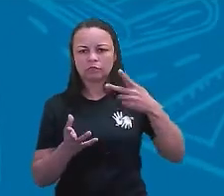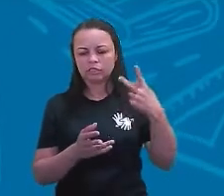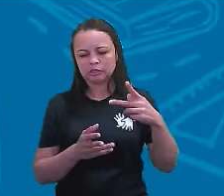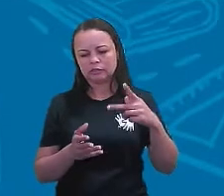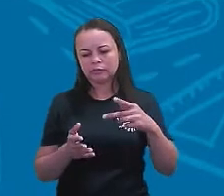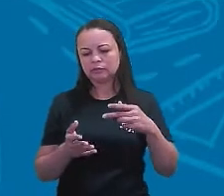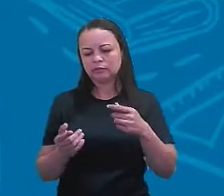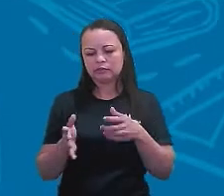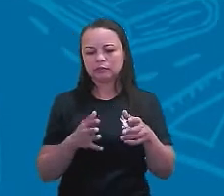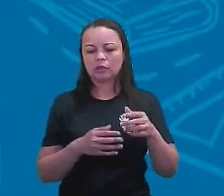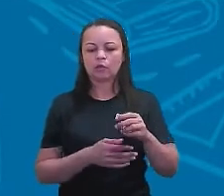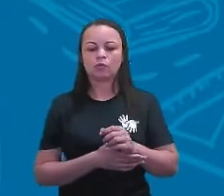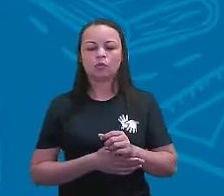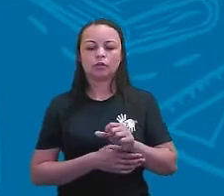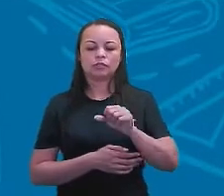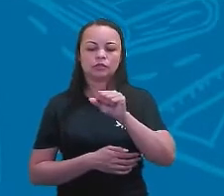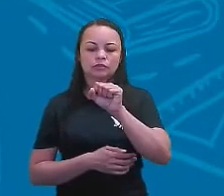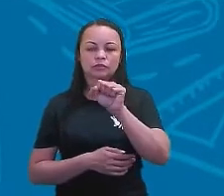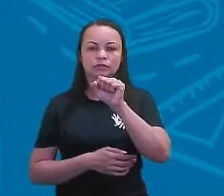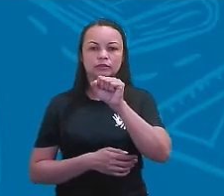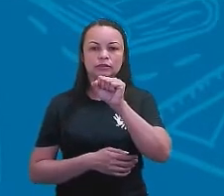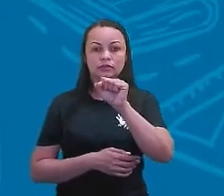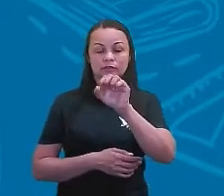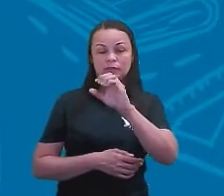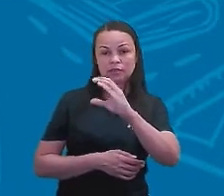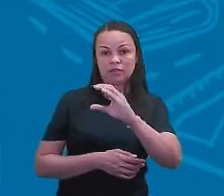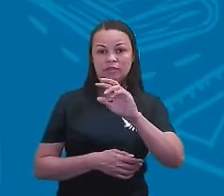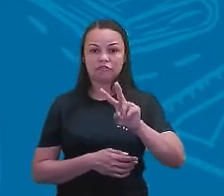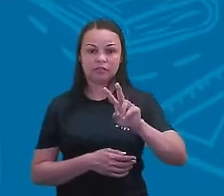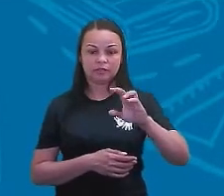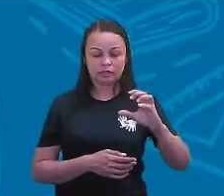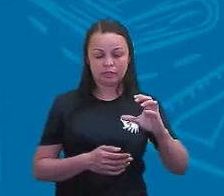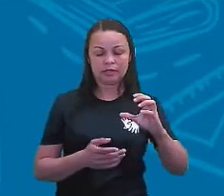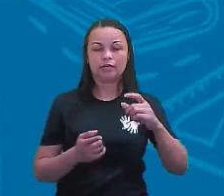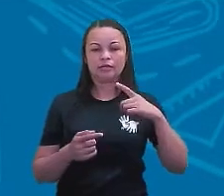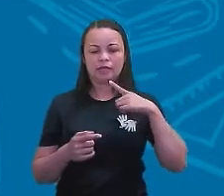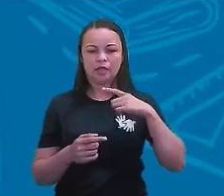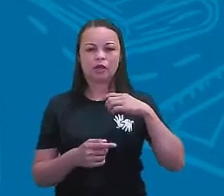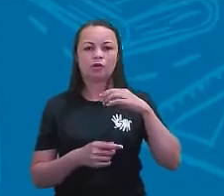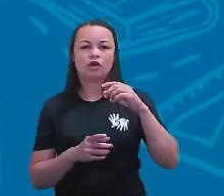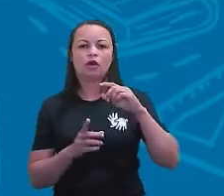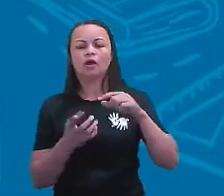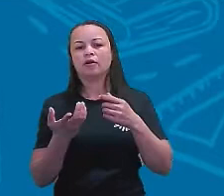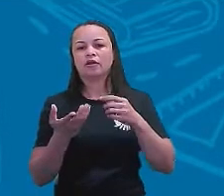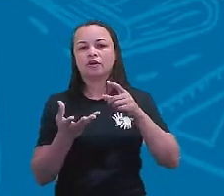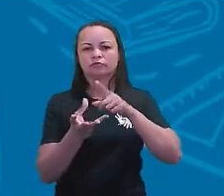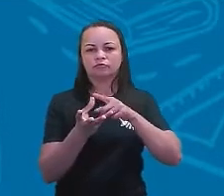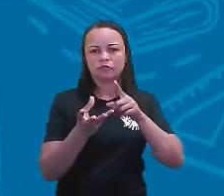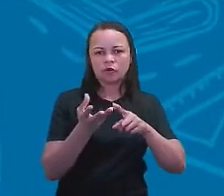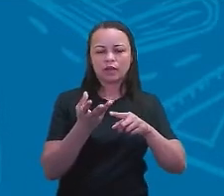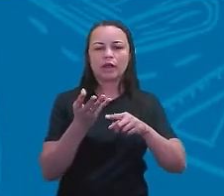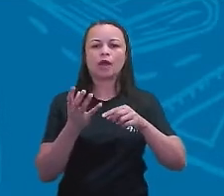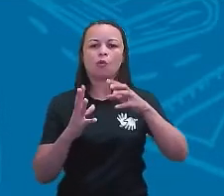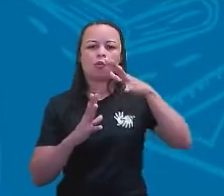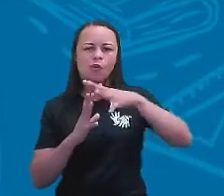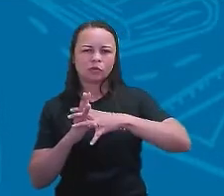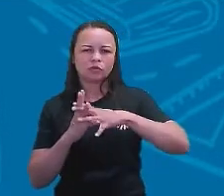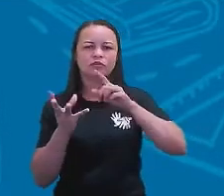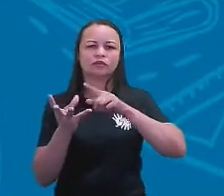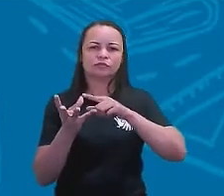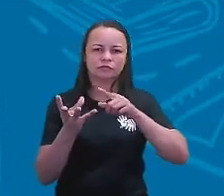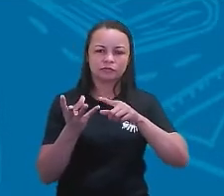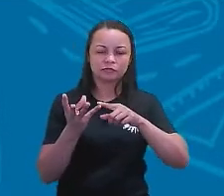tem CVC, ou seja, que é formado por consoante, vogal e consoante, a gente vai dobrar